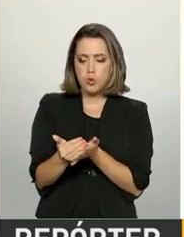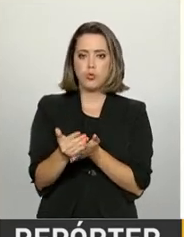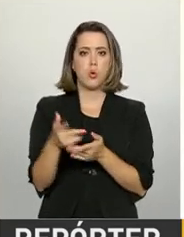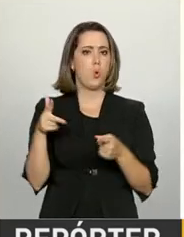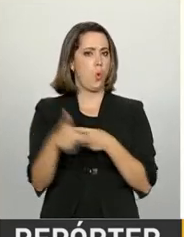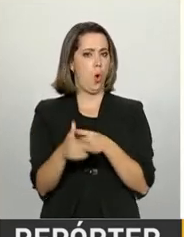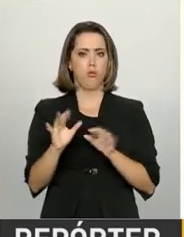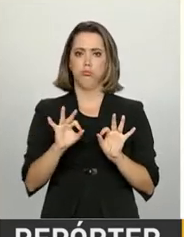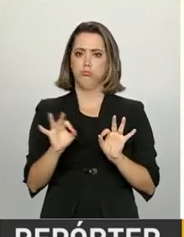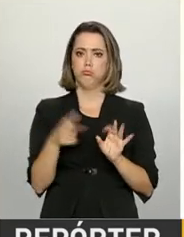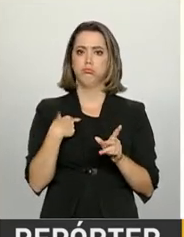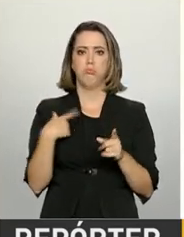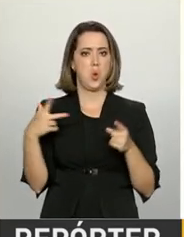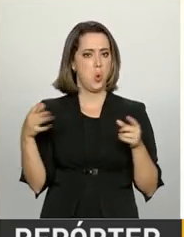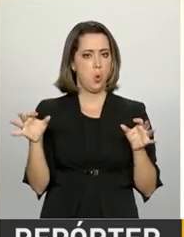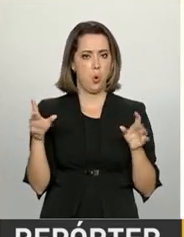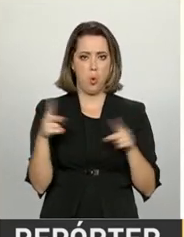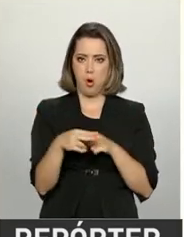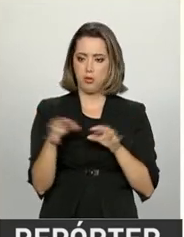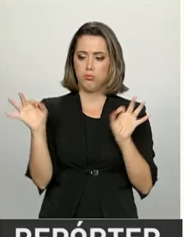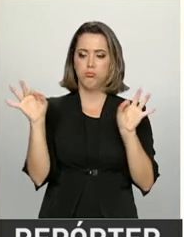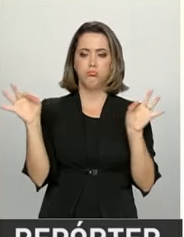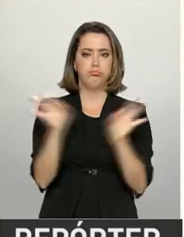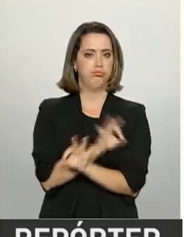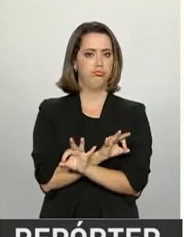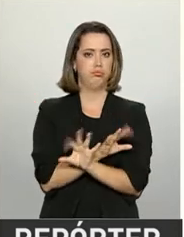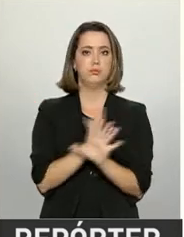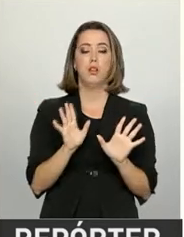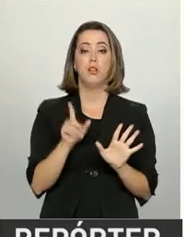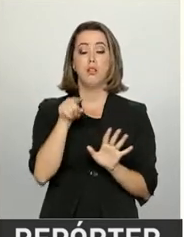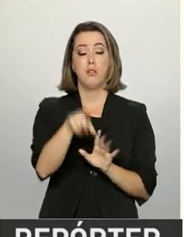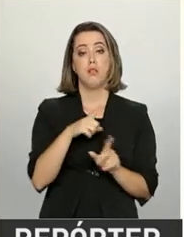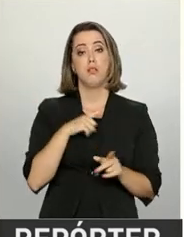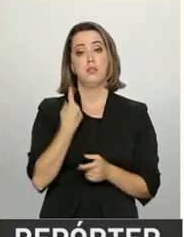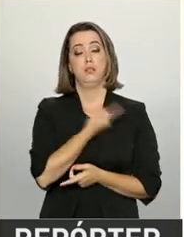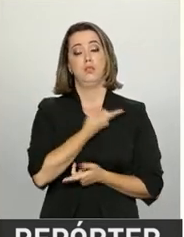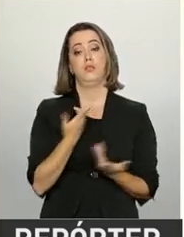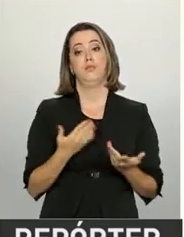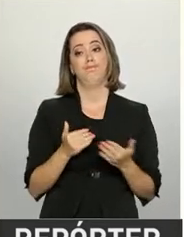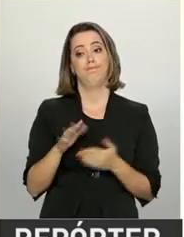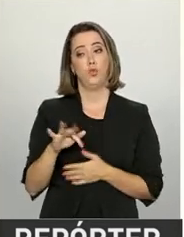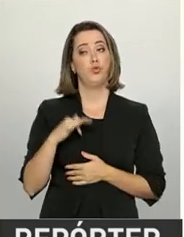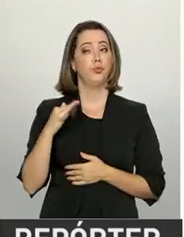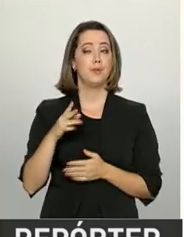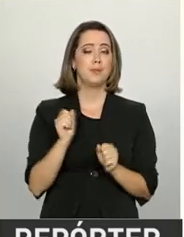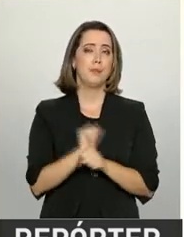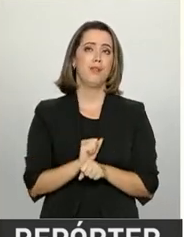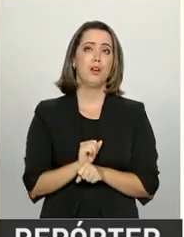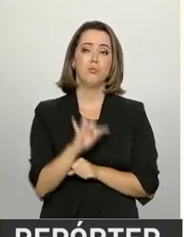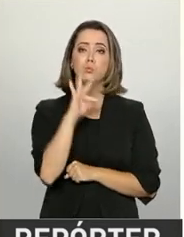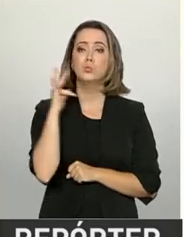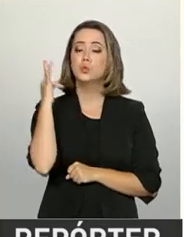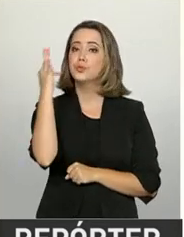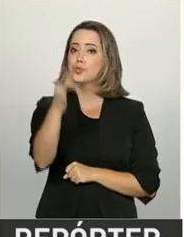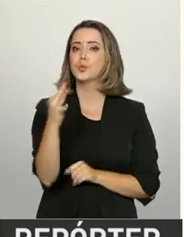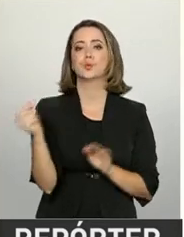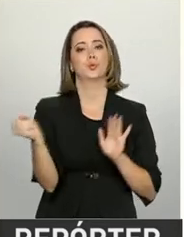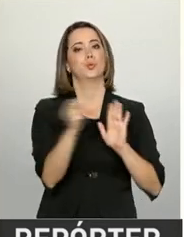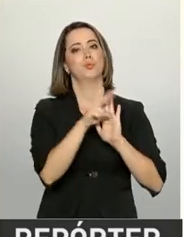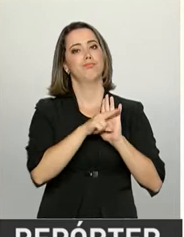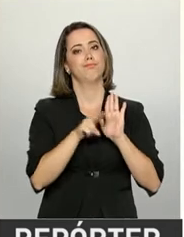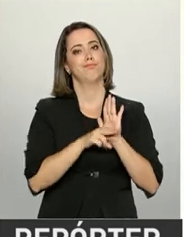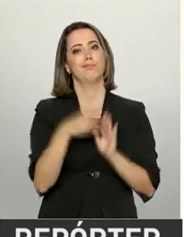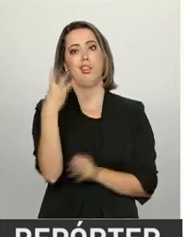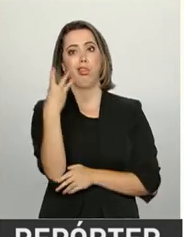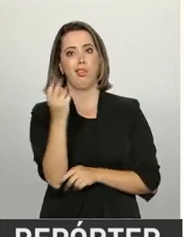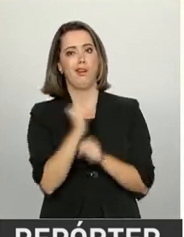cortar benefícios sem aumentar a carga tributária se nós por três garfos a reforma mas três